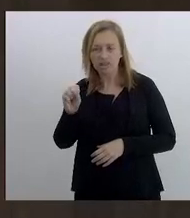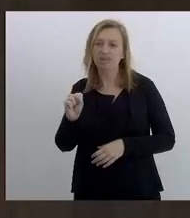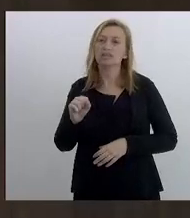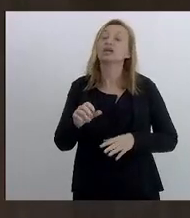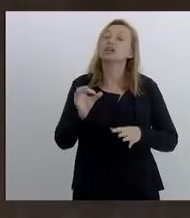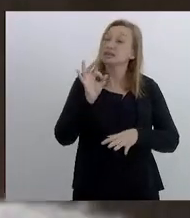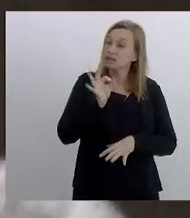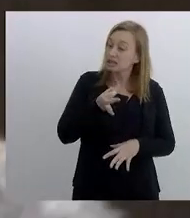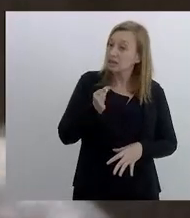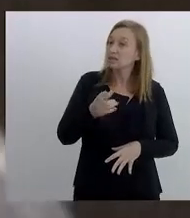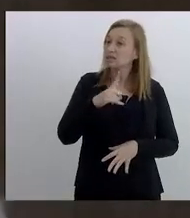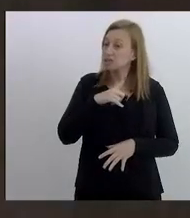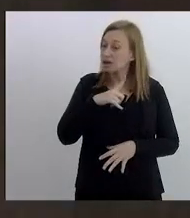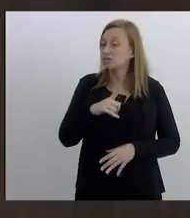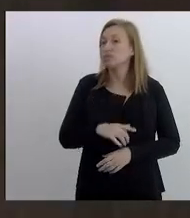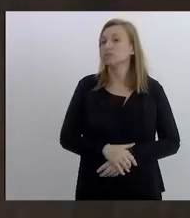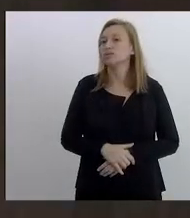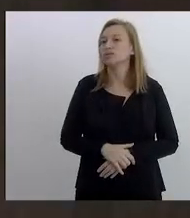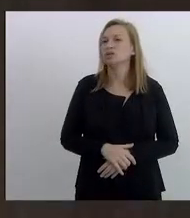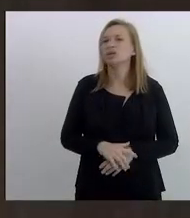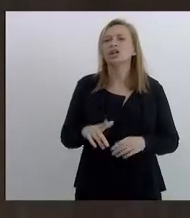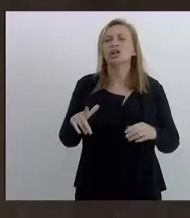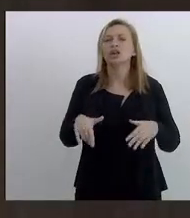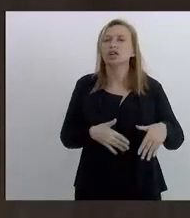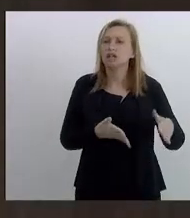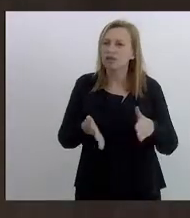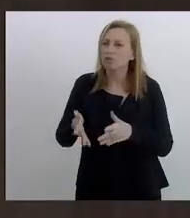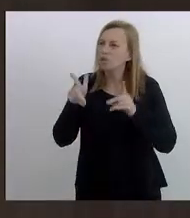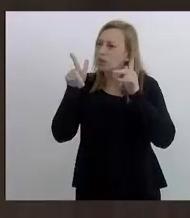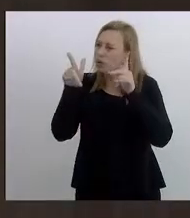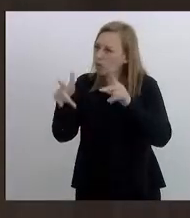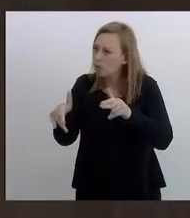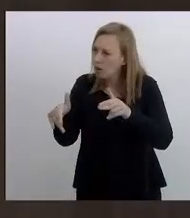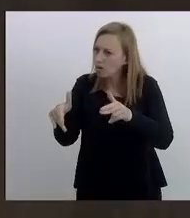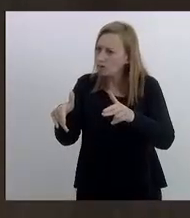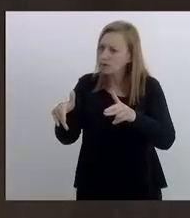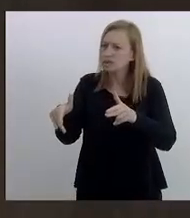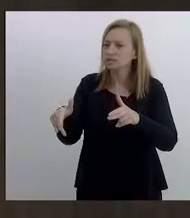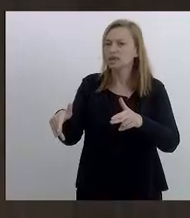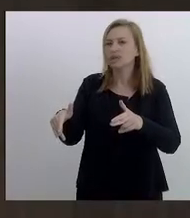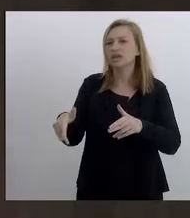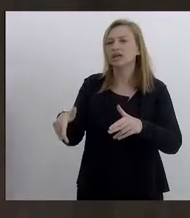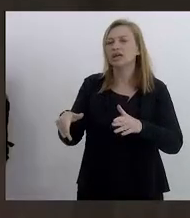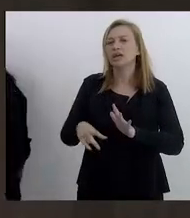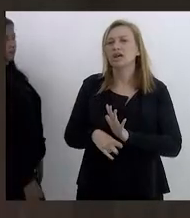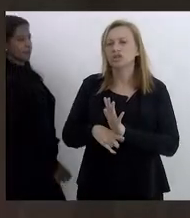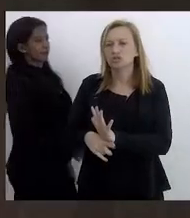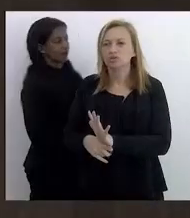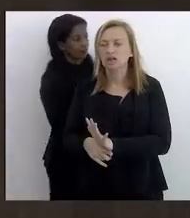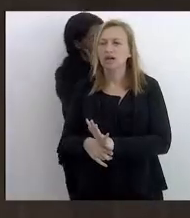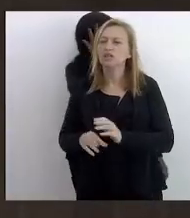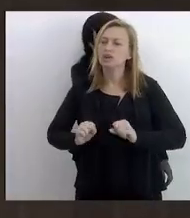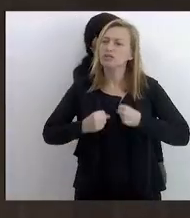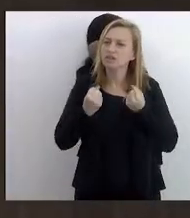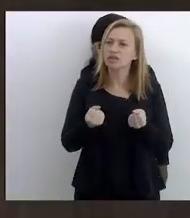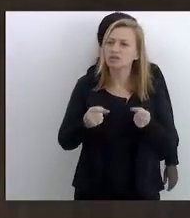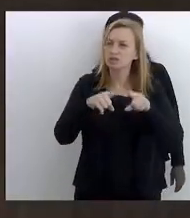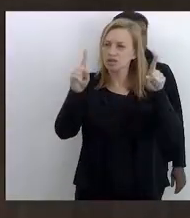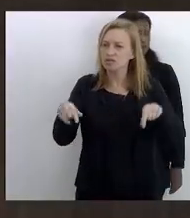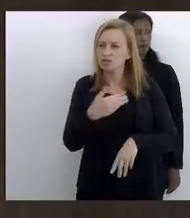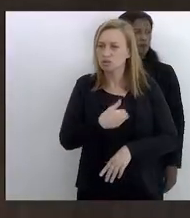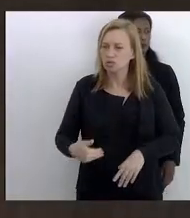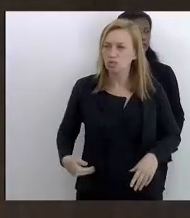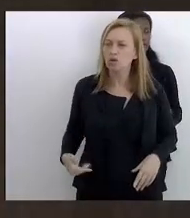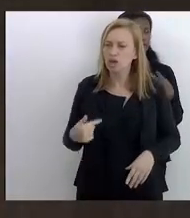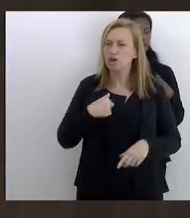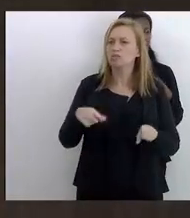E eu tenho certeza que o mesmo caminho que Vossa Excelência tem traçado em defesa do servidor, em defesa do povo fluminense, é o que eu